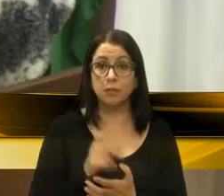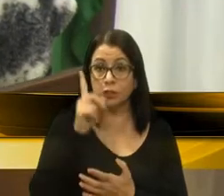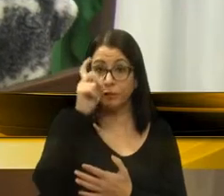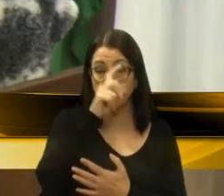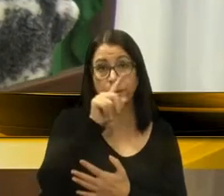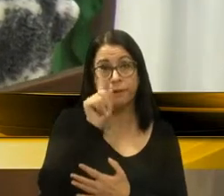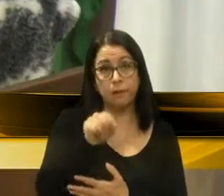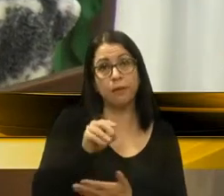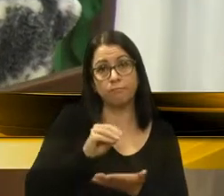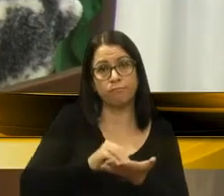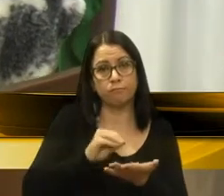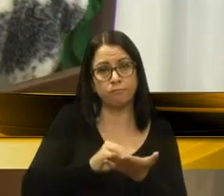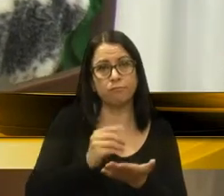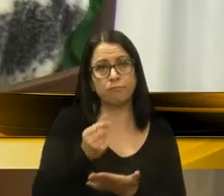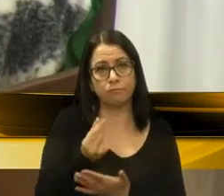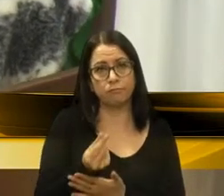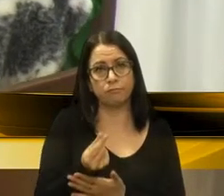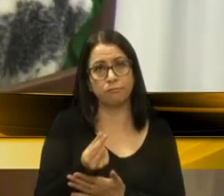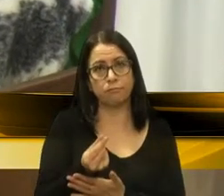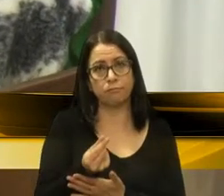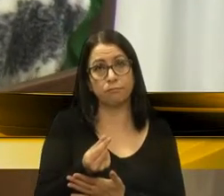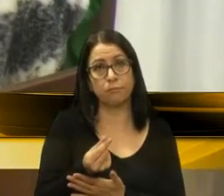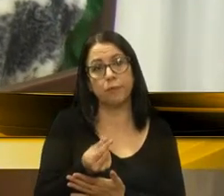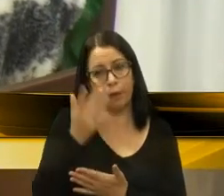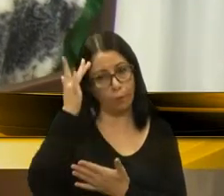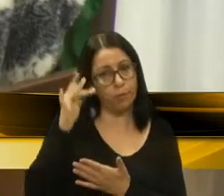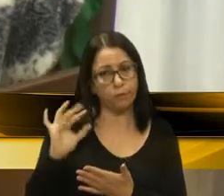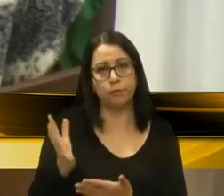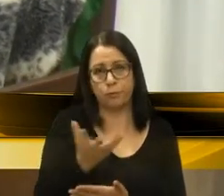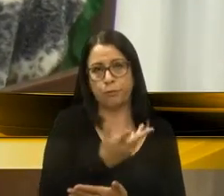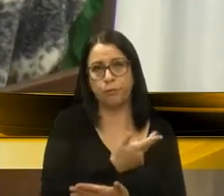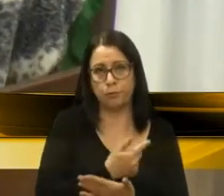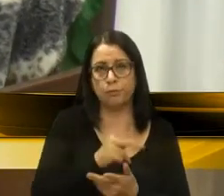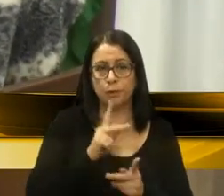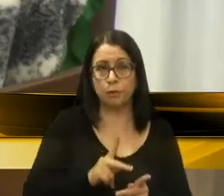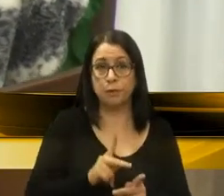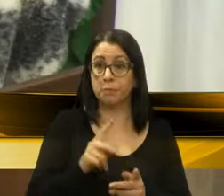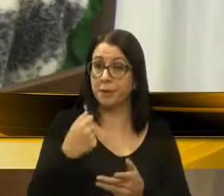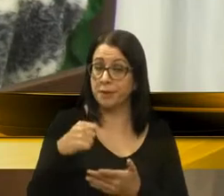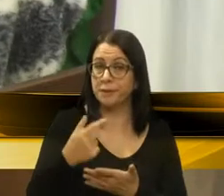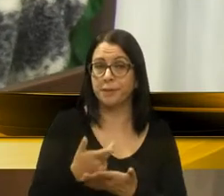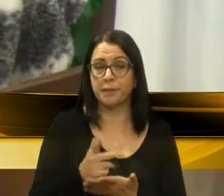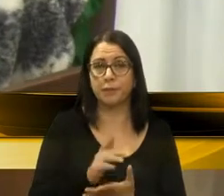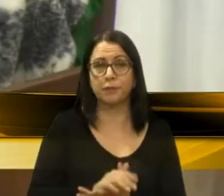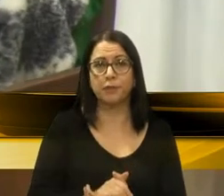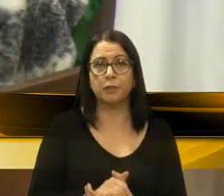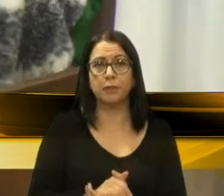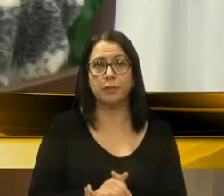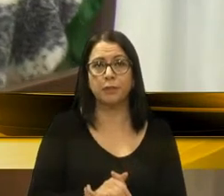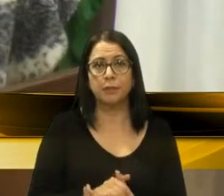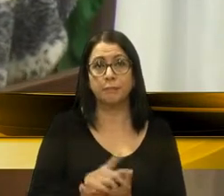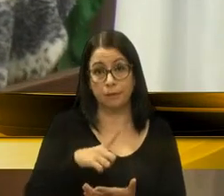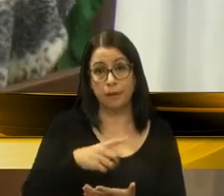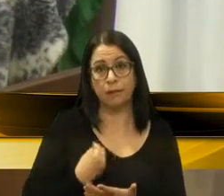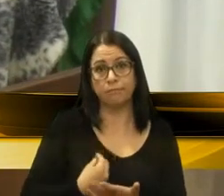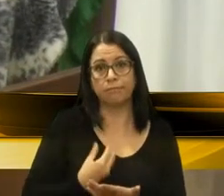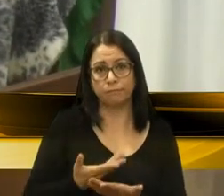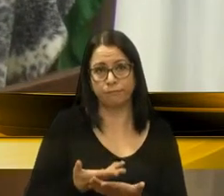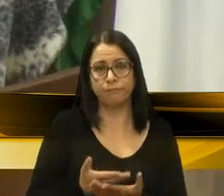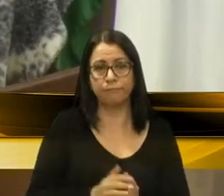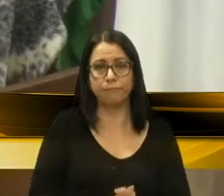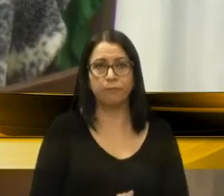dificuldades que é a falta de recursos, compreensível por todos nós, mas que a necessidade não deixa de existir,